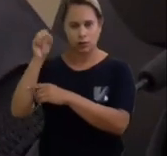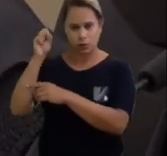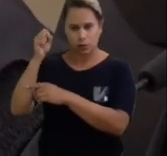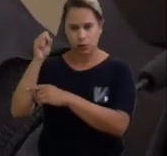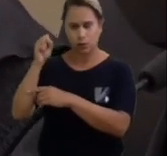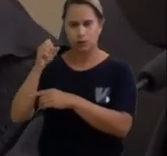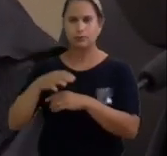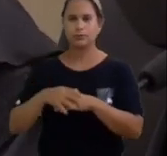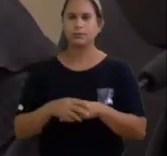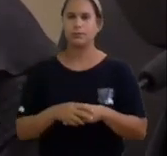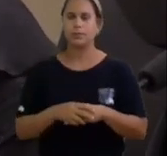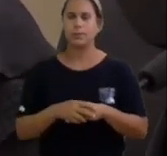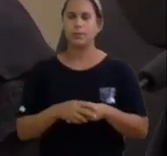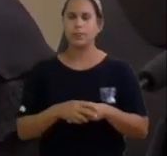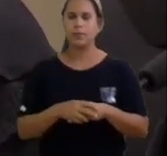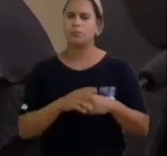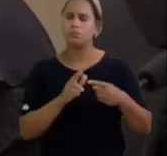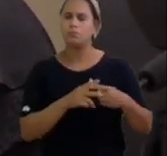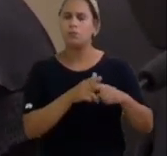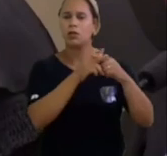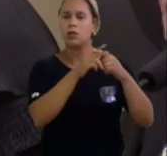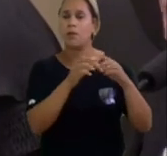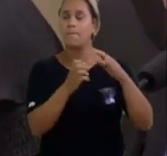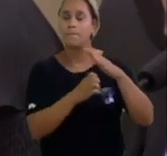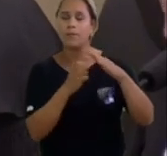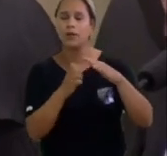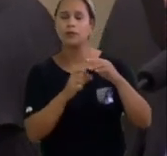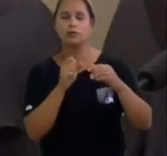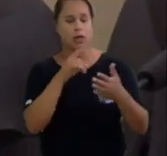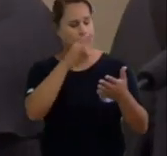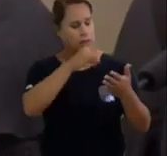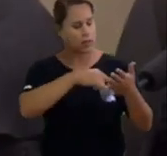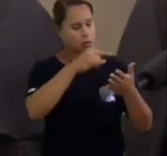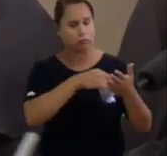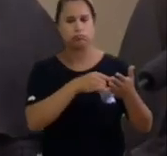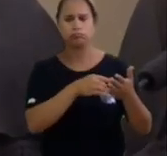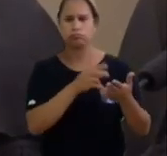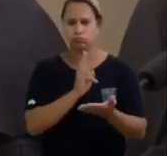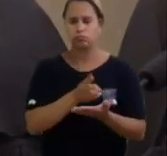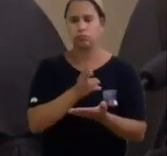manutenção das empresas, com base nas notas constantes do ID